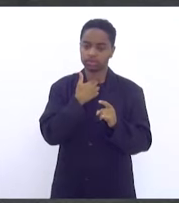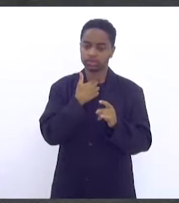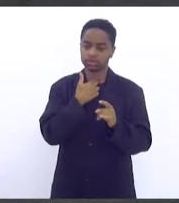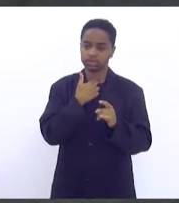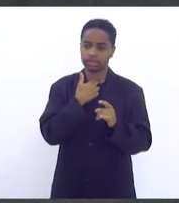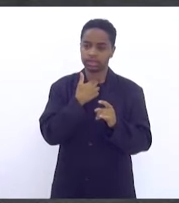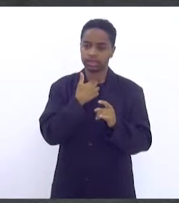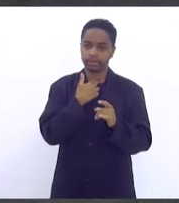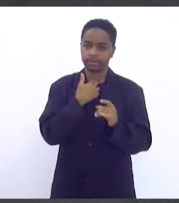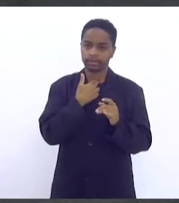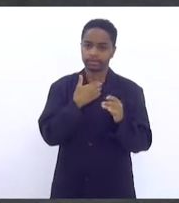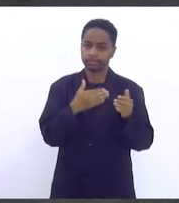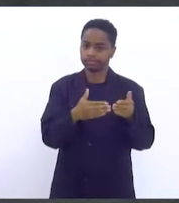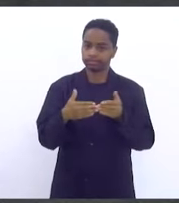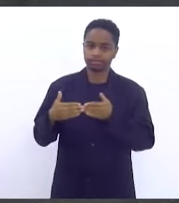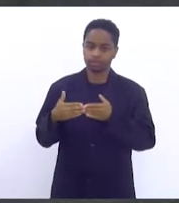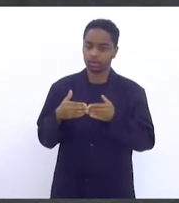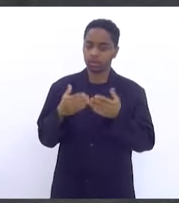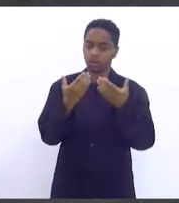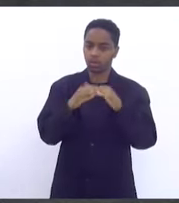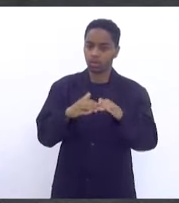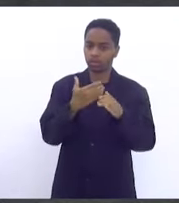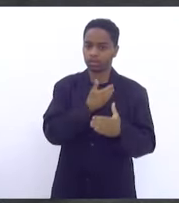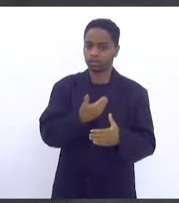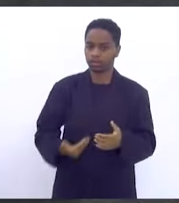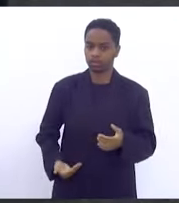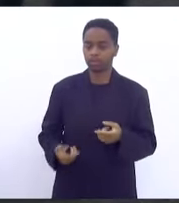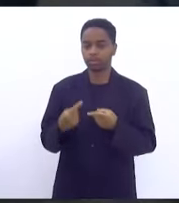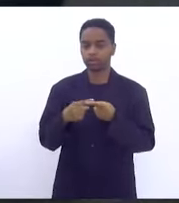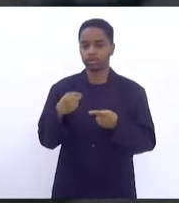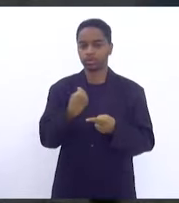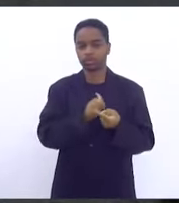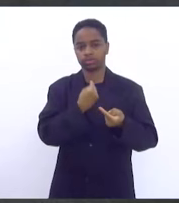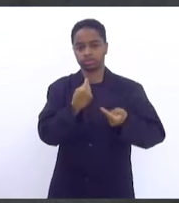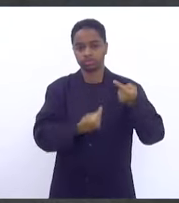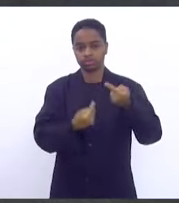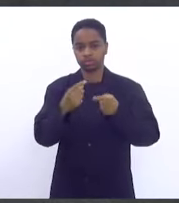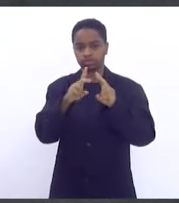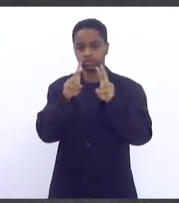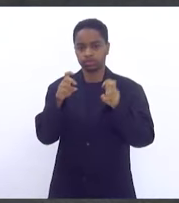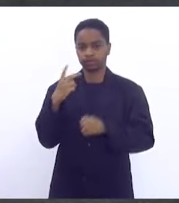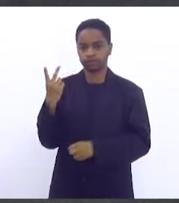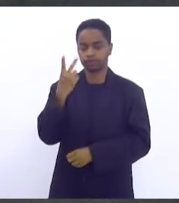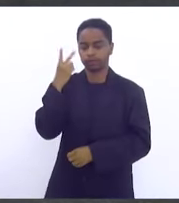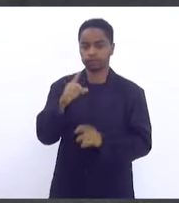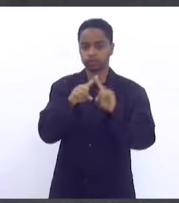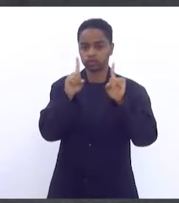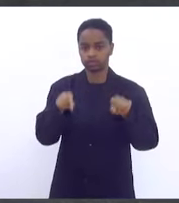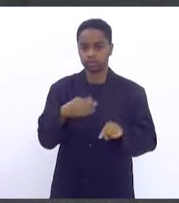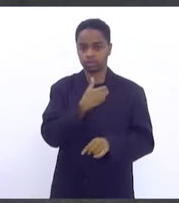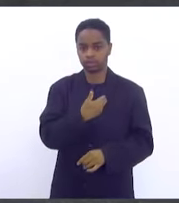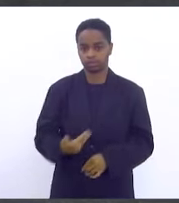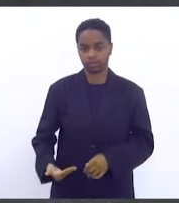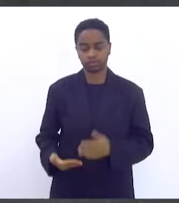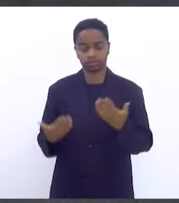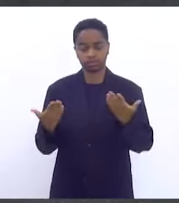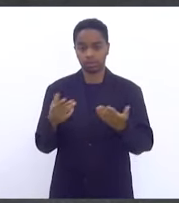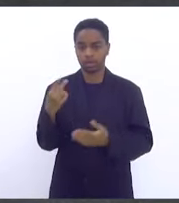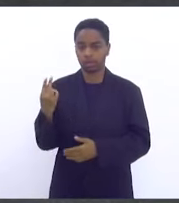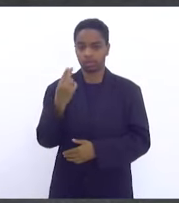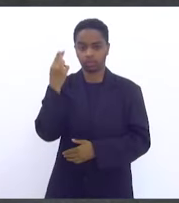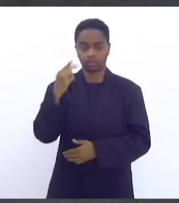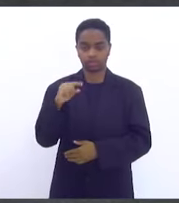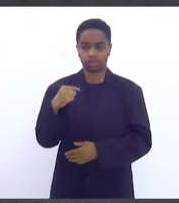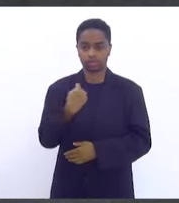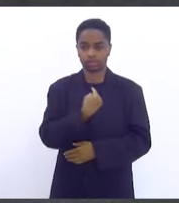concursos públicos. Esse é um debate em que a gente fala, inclusive, de valorização do servidor público. Então, não dá para que a